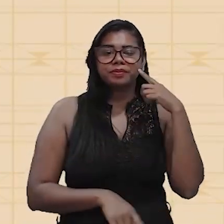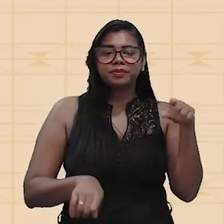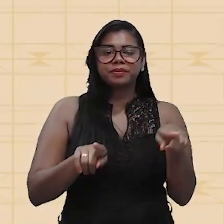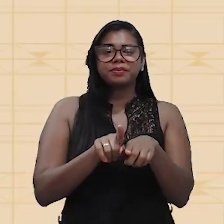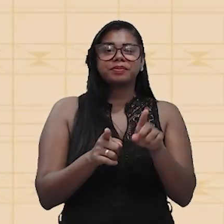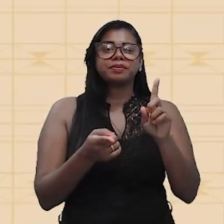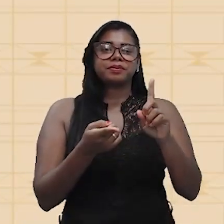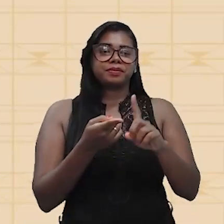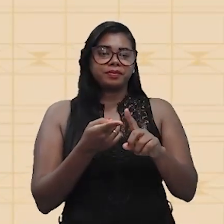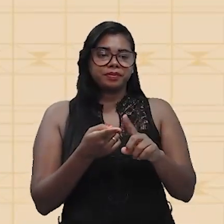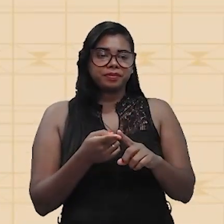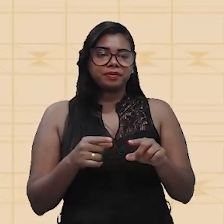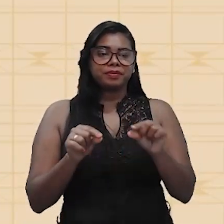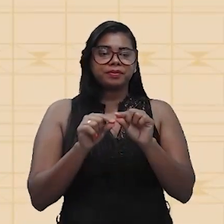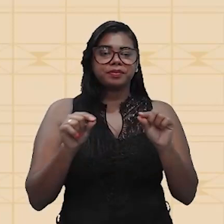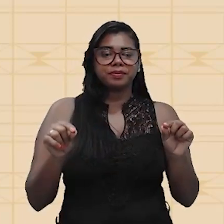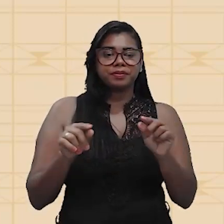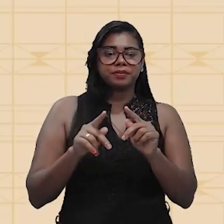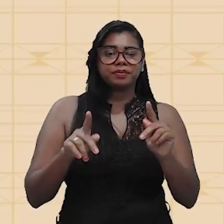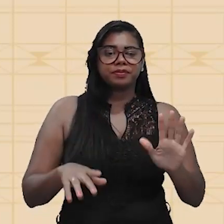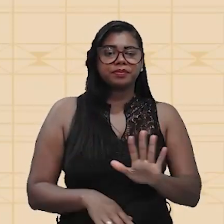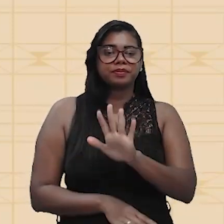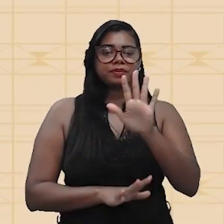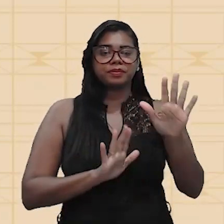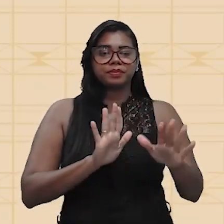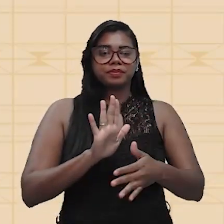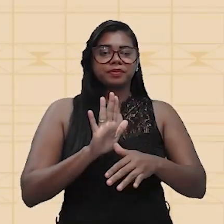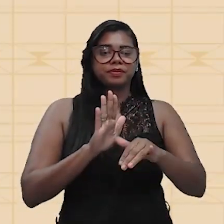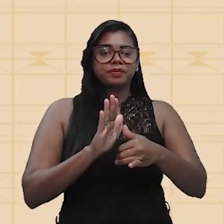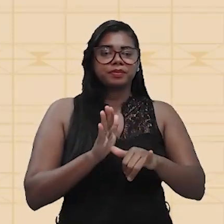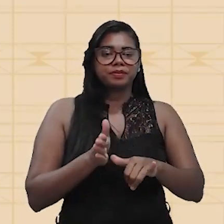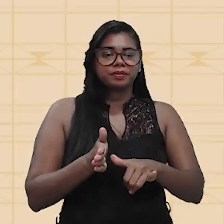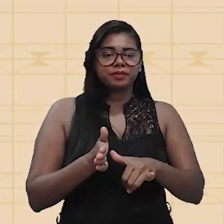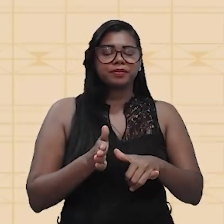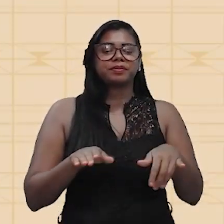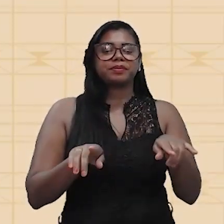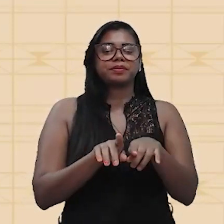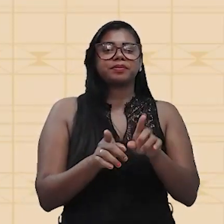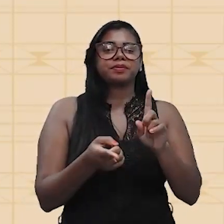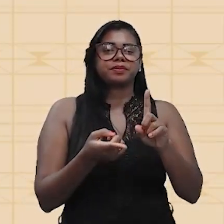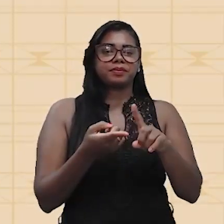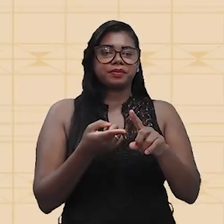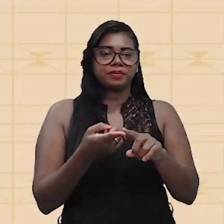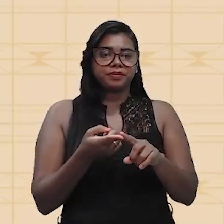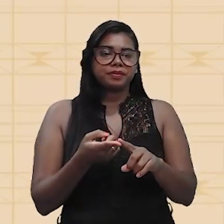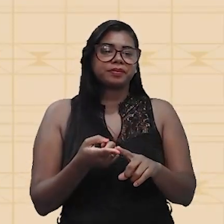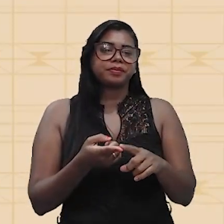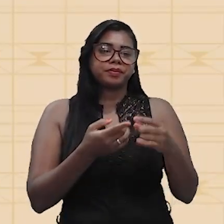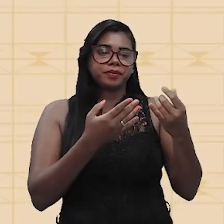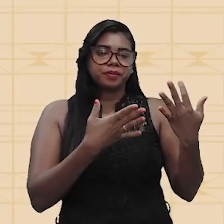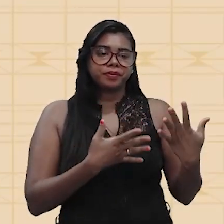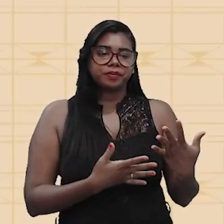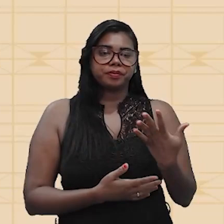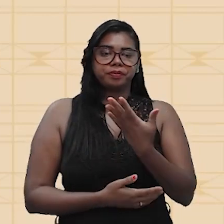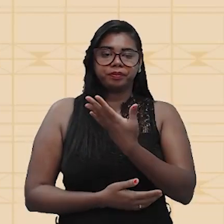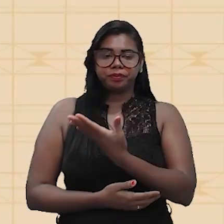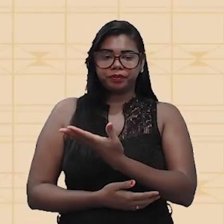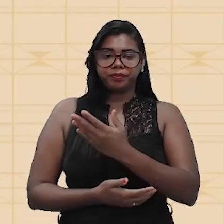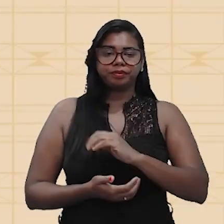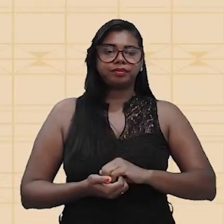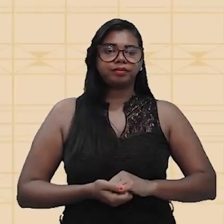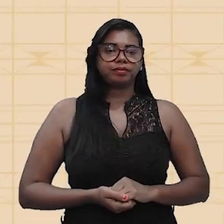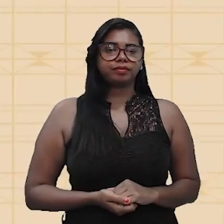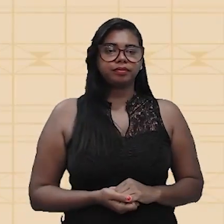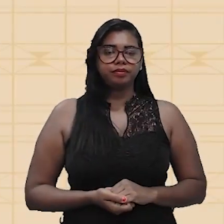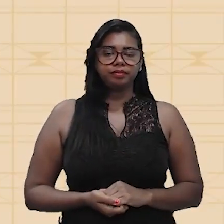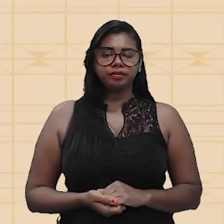paralelo, mas nos geradores, apesar dos nomes serem os mesmos, mas tem um pequeno detalhe, belezinha? Então, numa